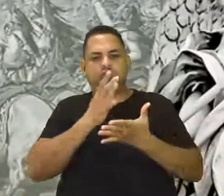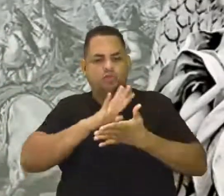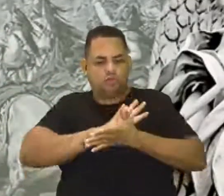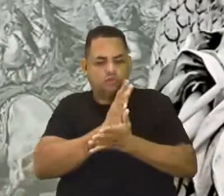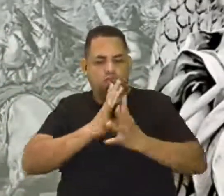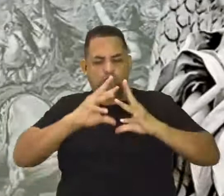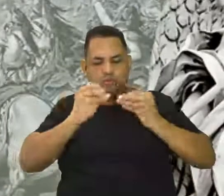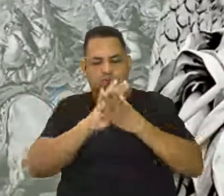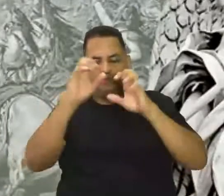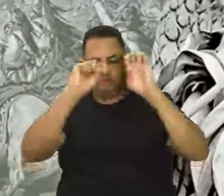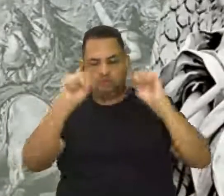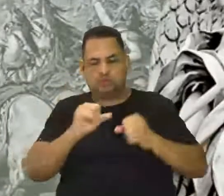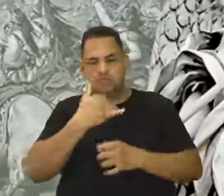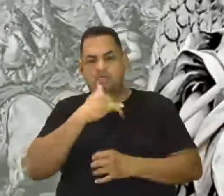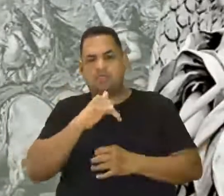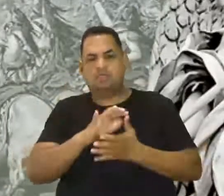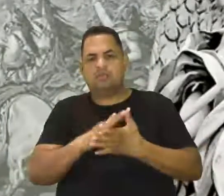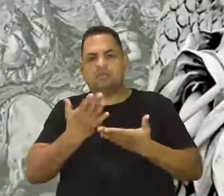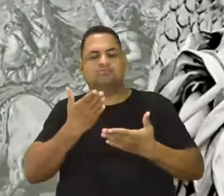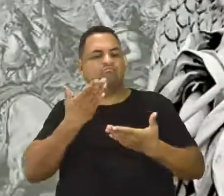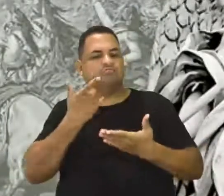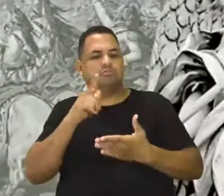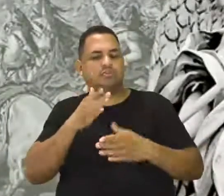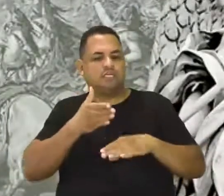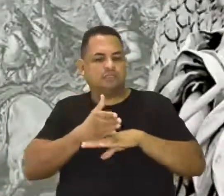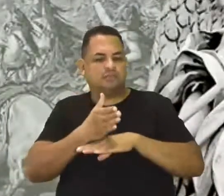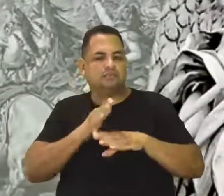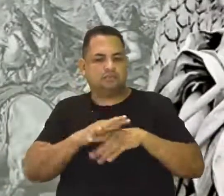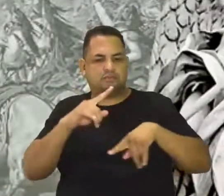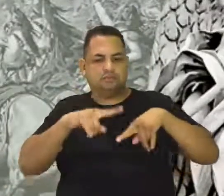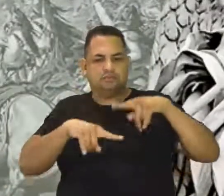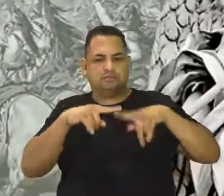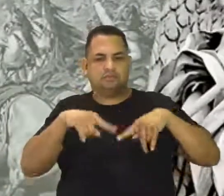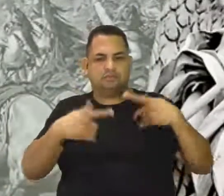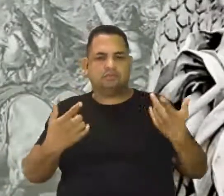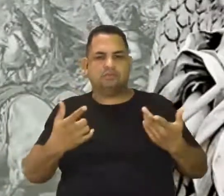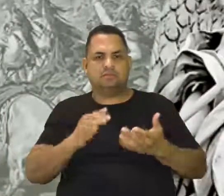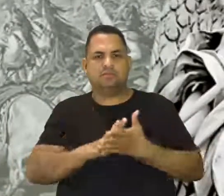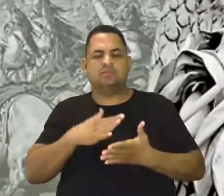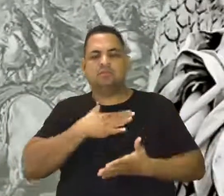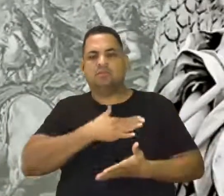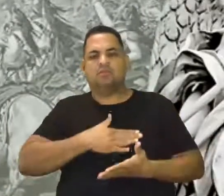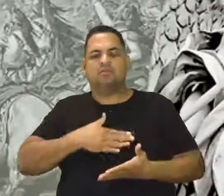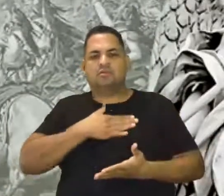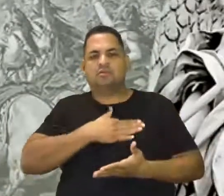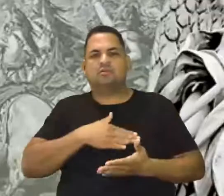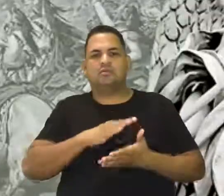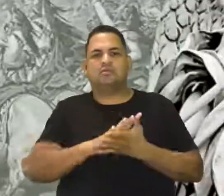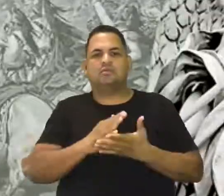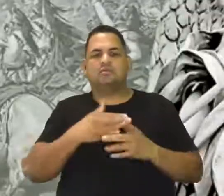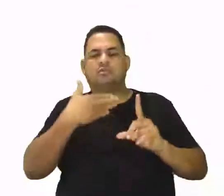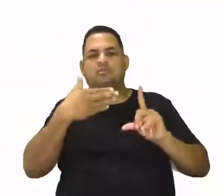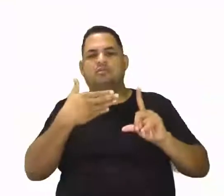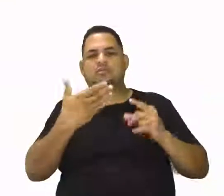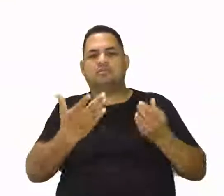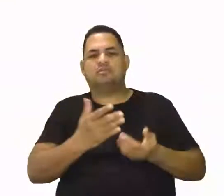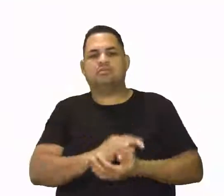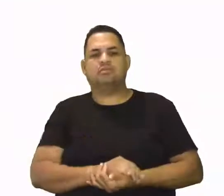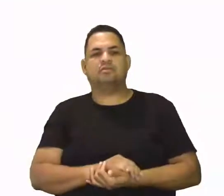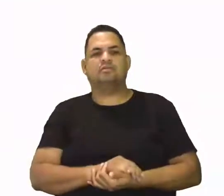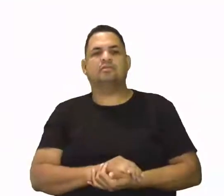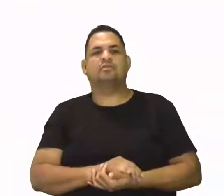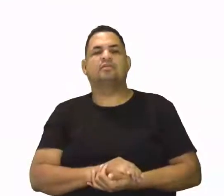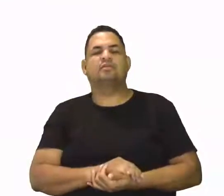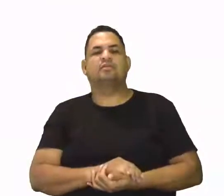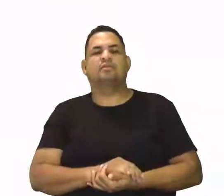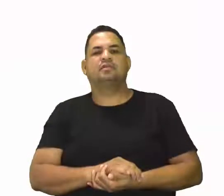eletrônico para que para eles não terem acesso a esse material Tá certo Gostei da vamos lá para o quadro vamos lá para